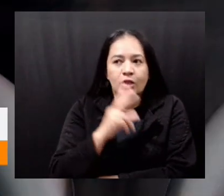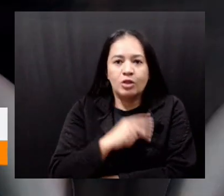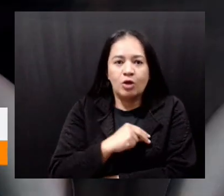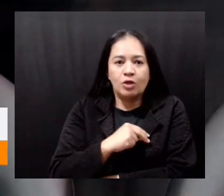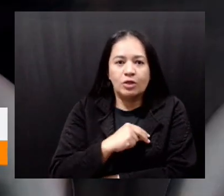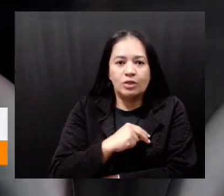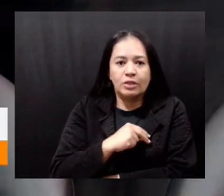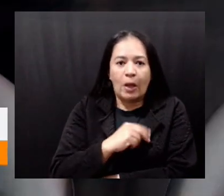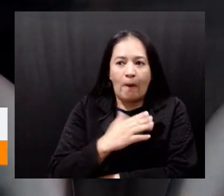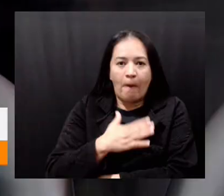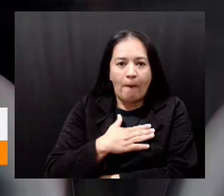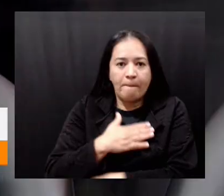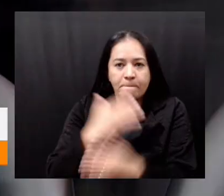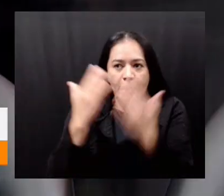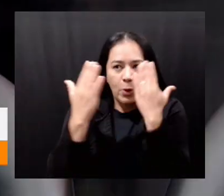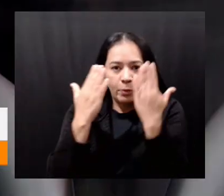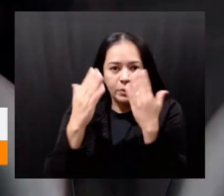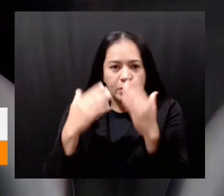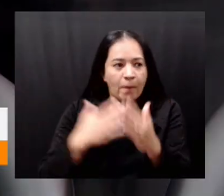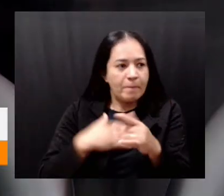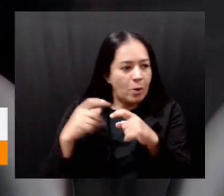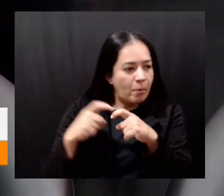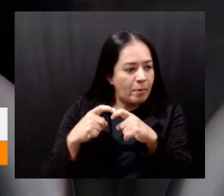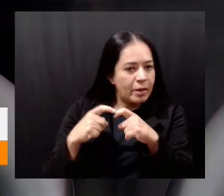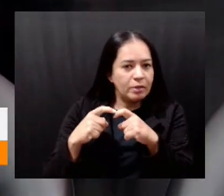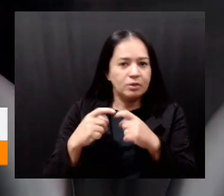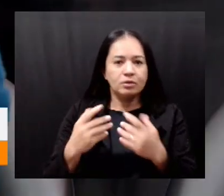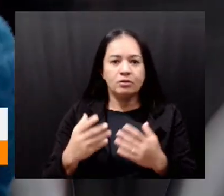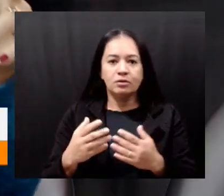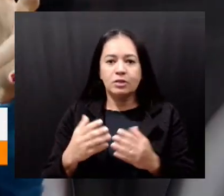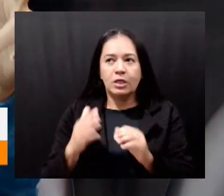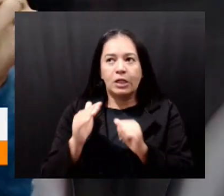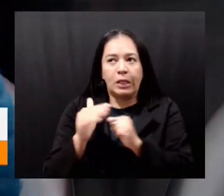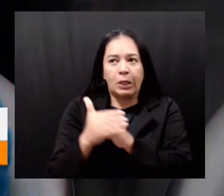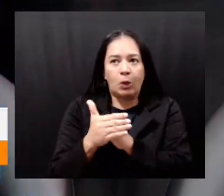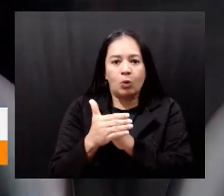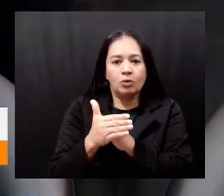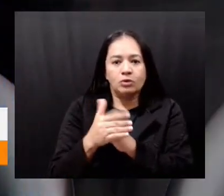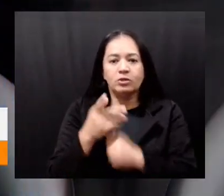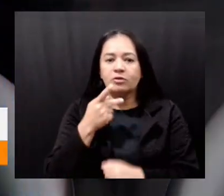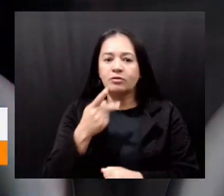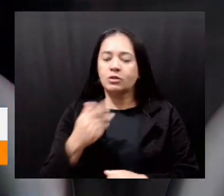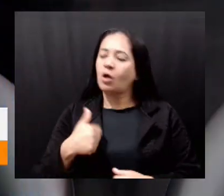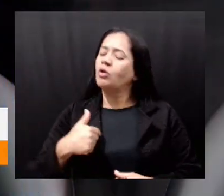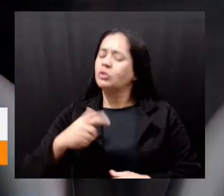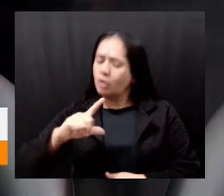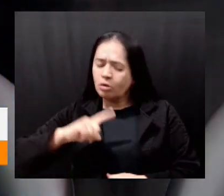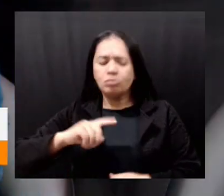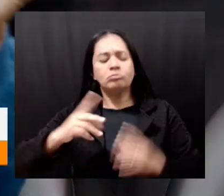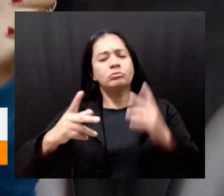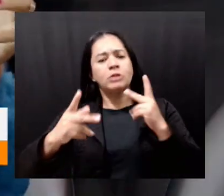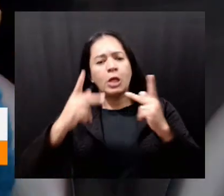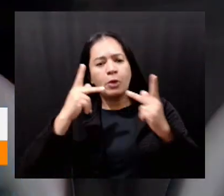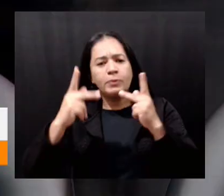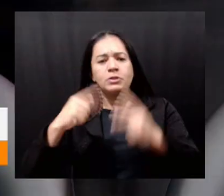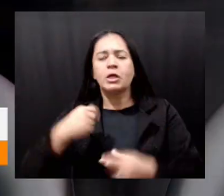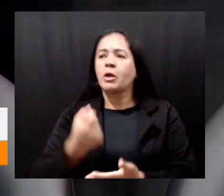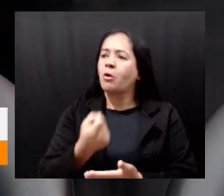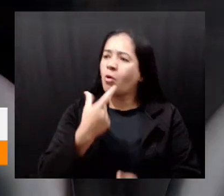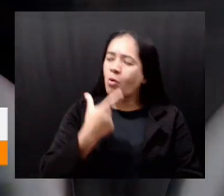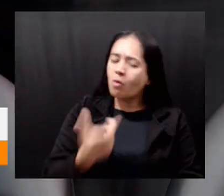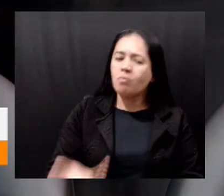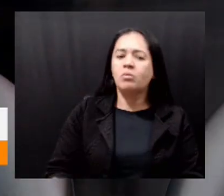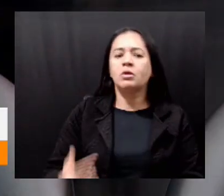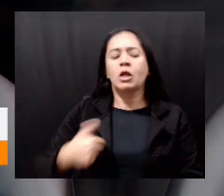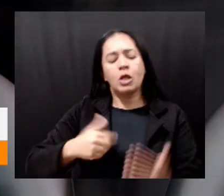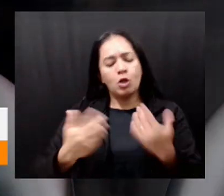meu médico, sabe? Uhum. Falava meio escondido, assim. Hoje não, fala, não, tenho um psiquiatra, estou tomando um remédio, estou me cuidando,